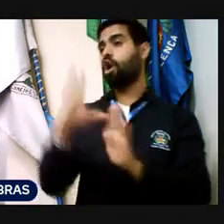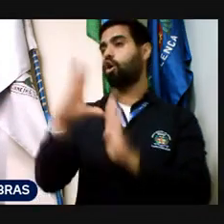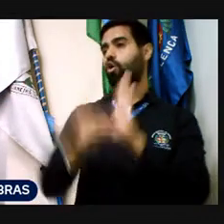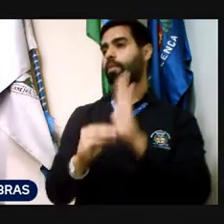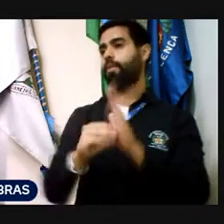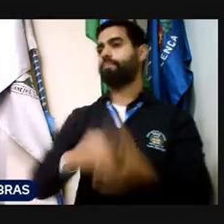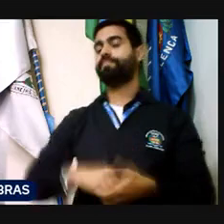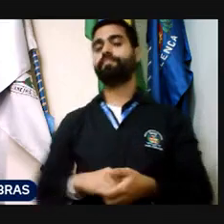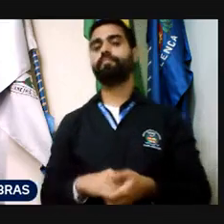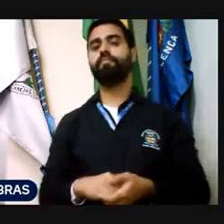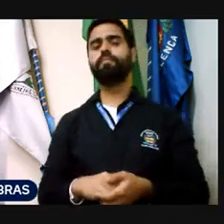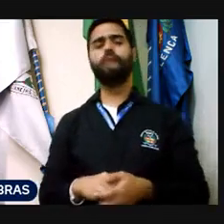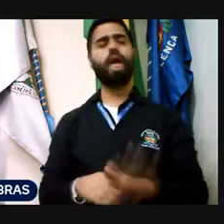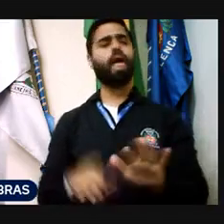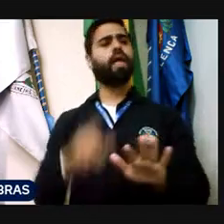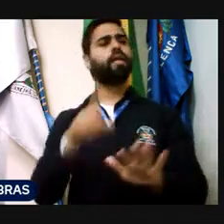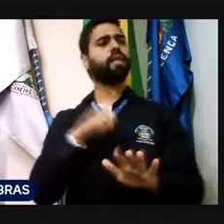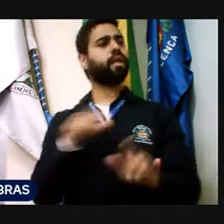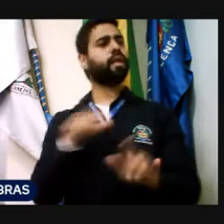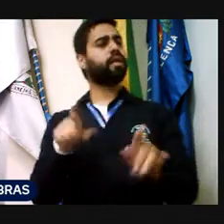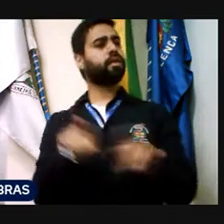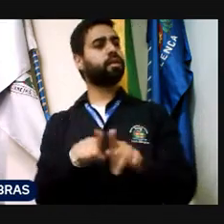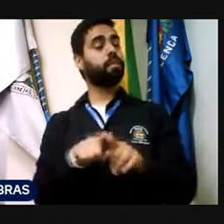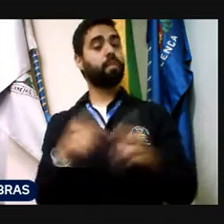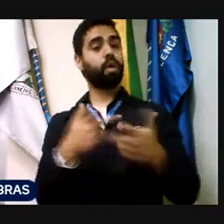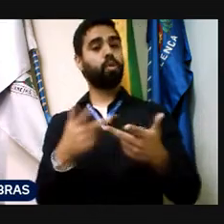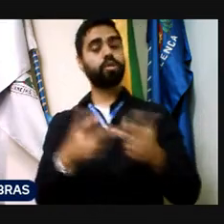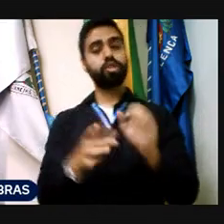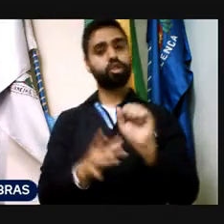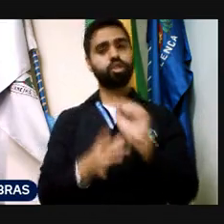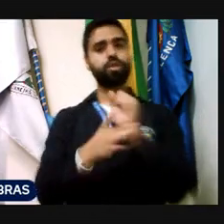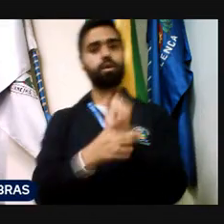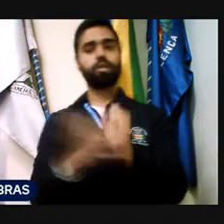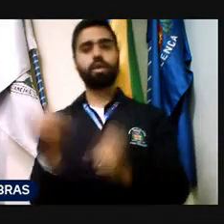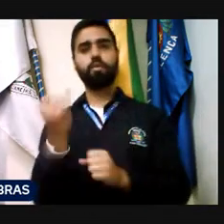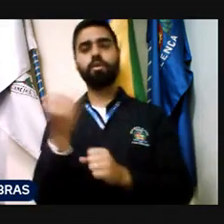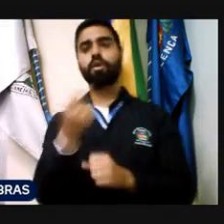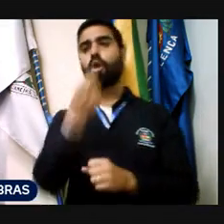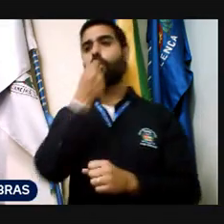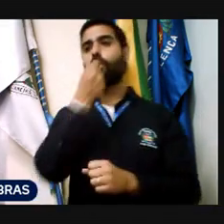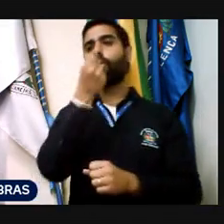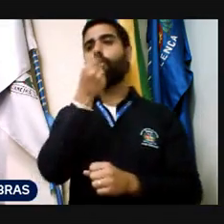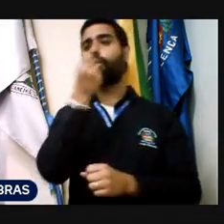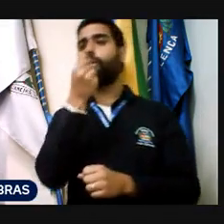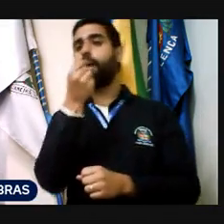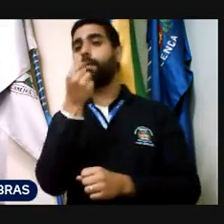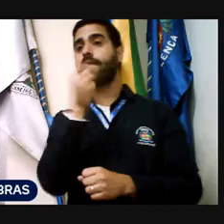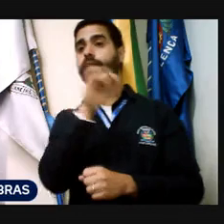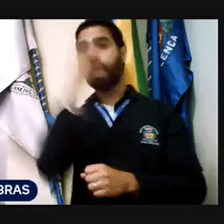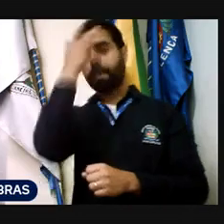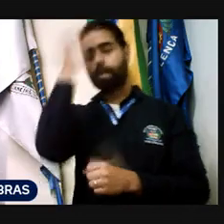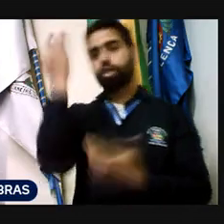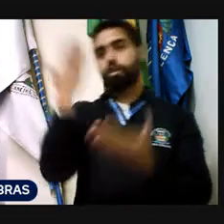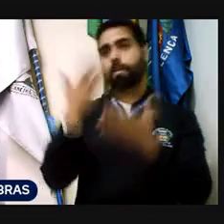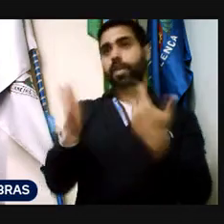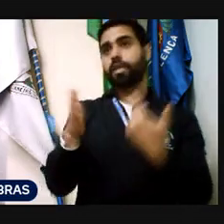entorno do lago, há um equipamento de segurança importante, que é um apito de segurança para casos de emergência.